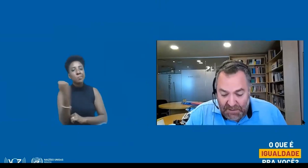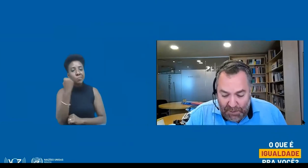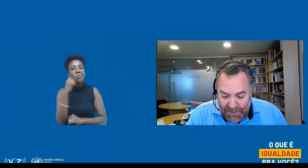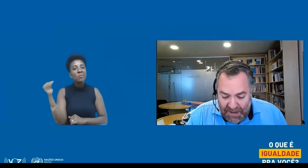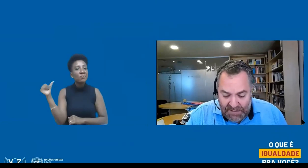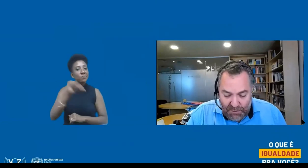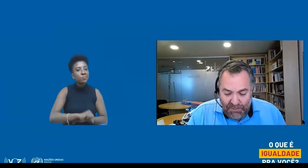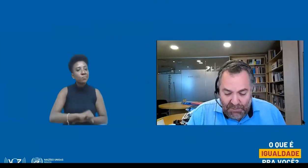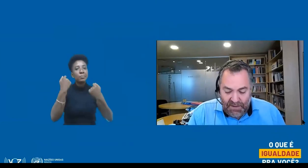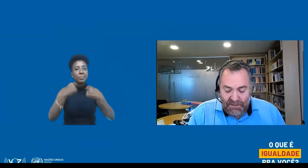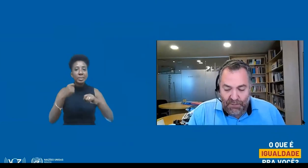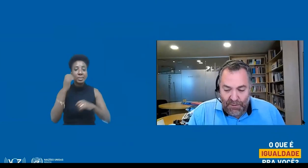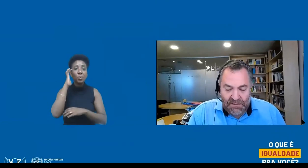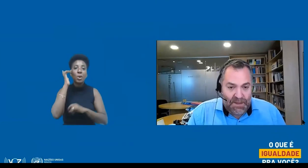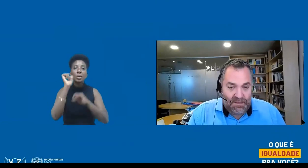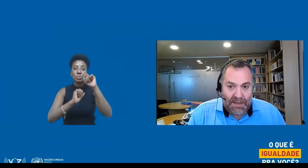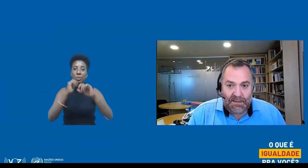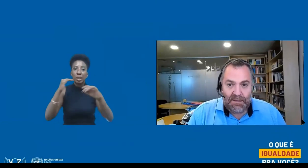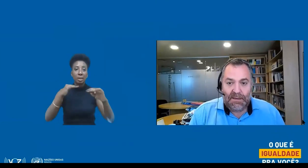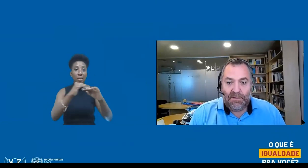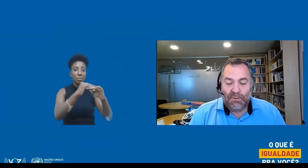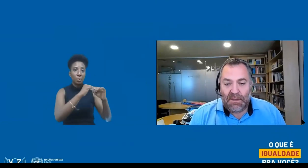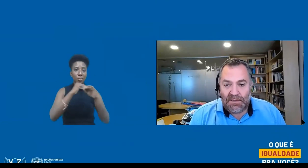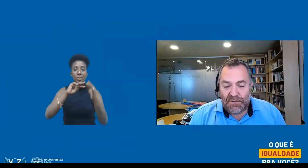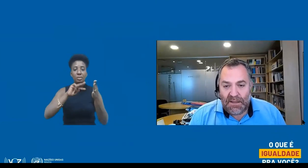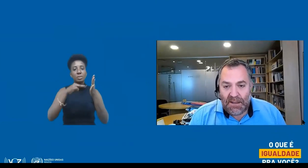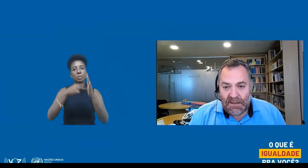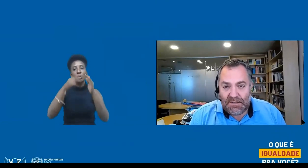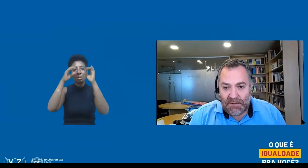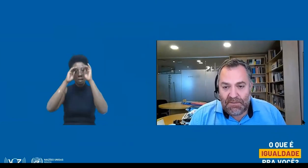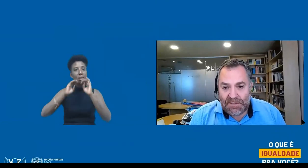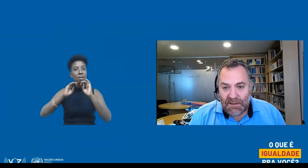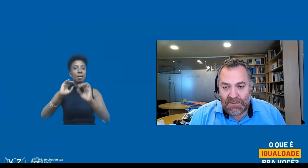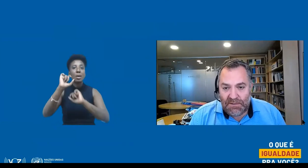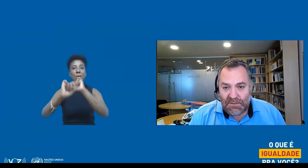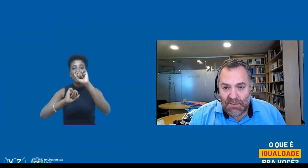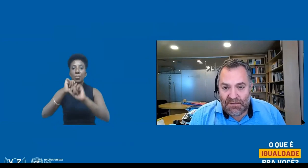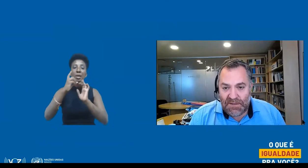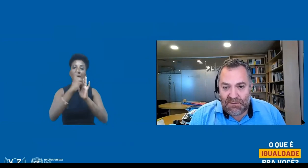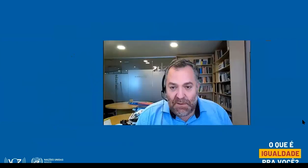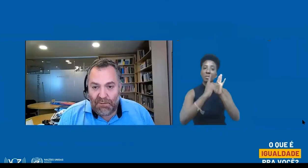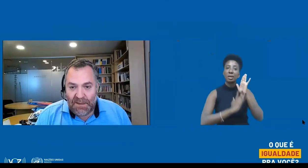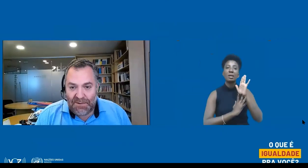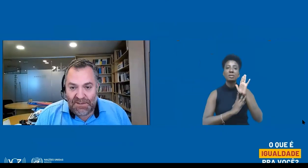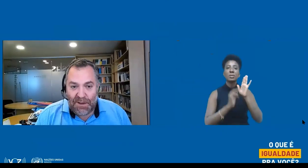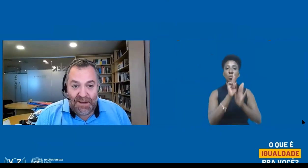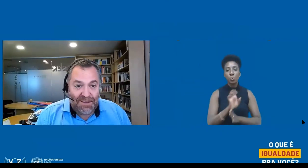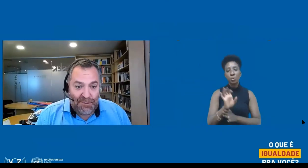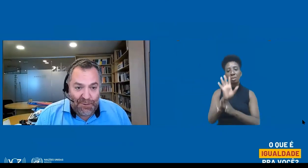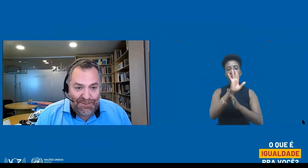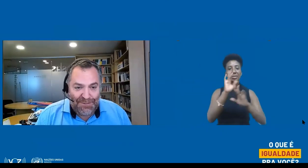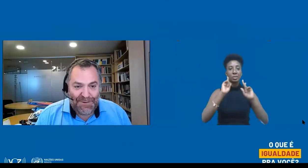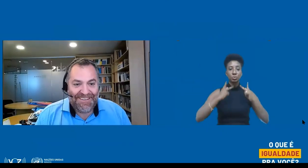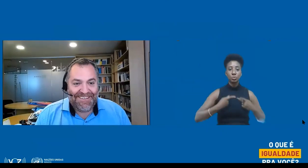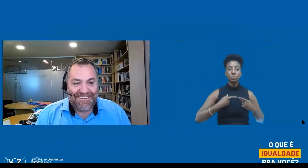Mas eu acho que igualdade tem muito a ver com respeitar o texto da Declaração Universal dos Direitos Humanos. Vejam que é um texto que é